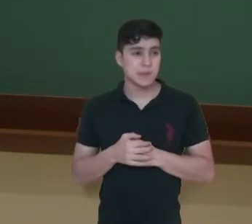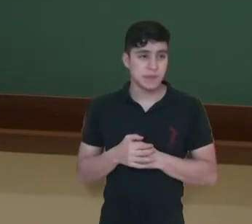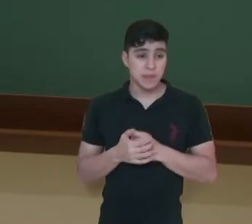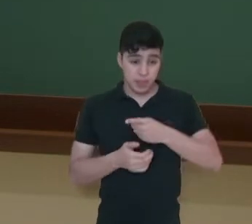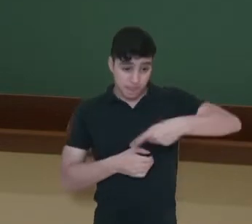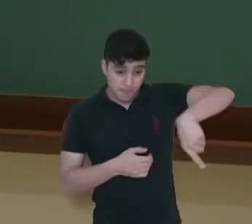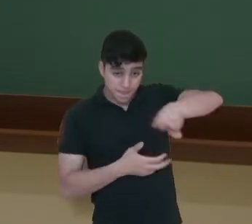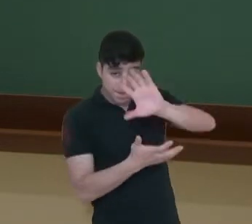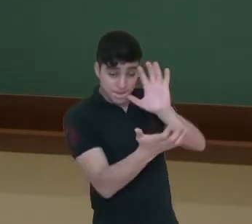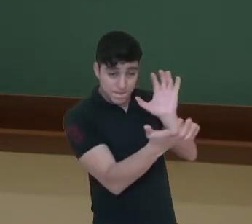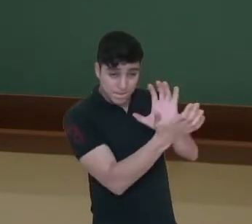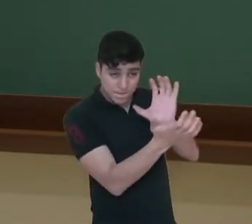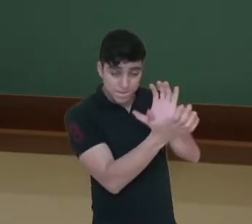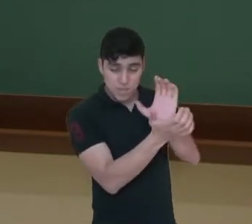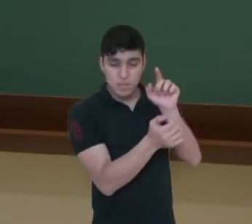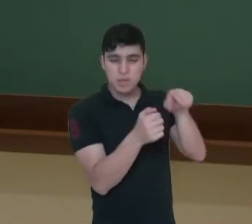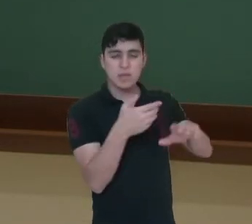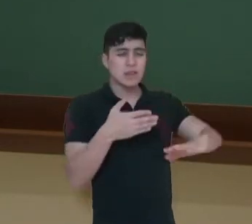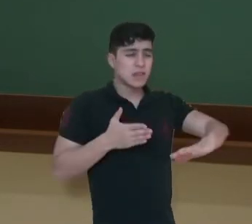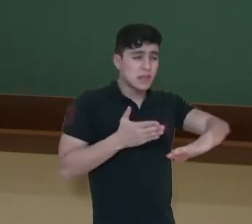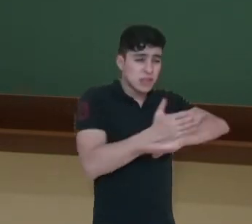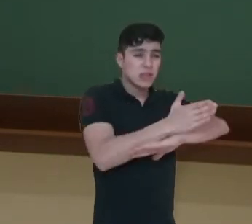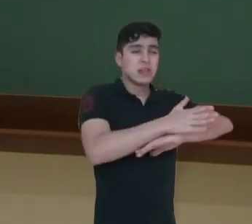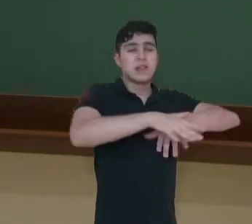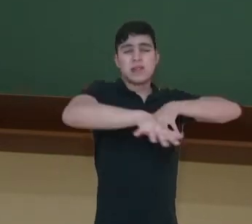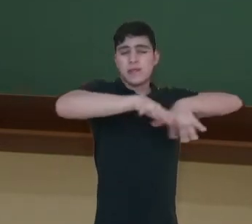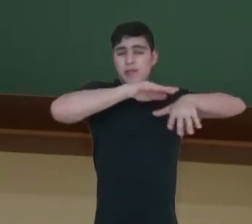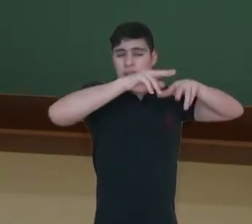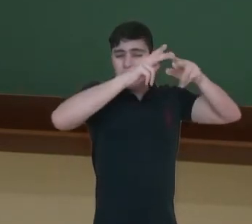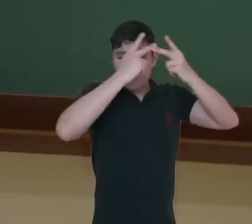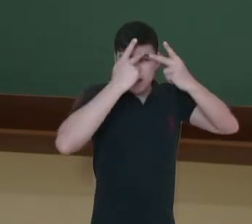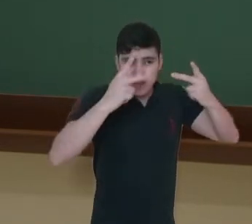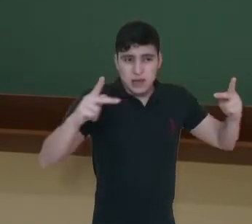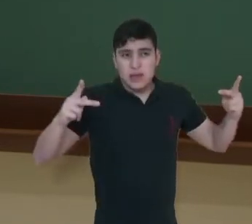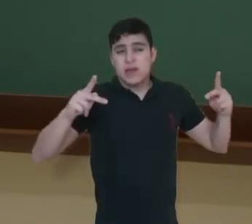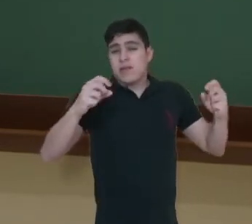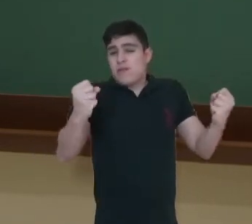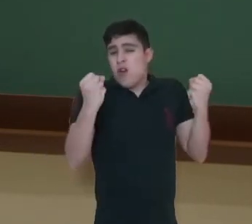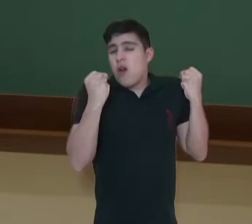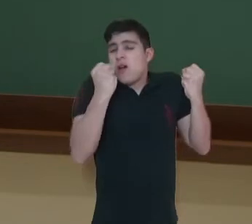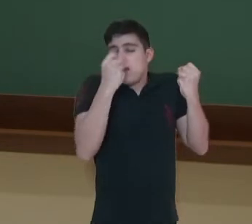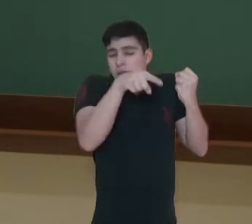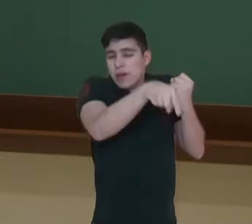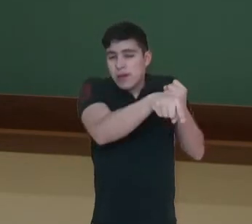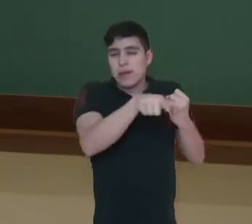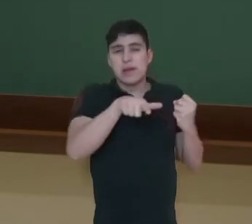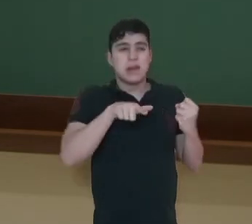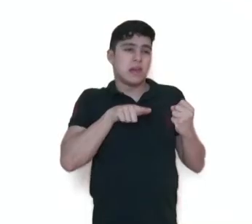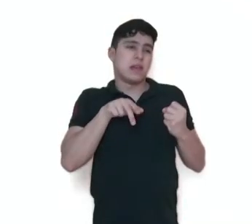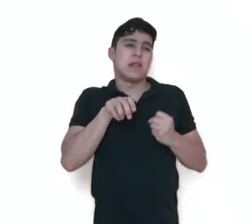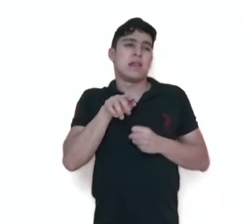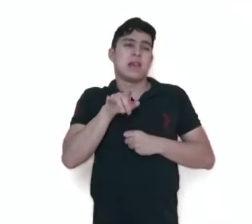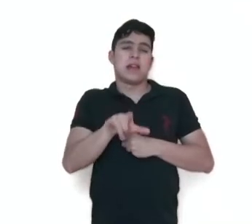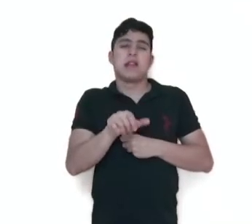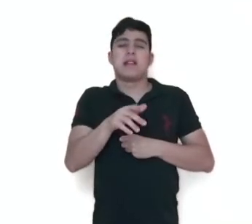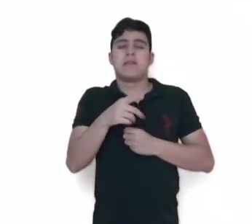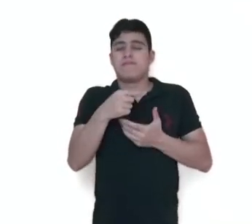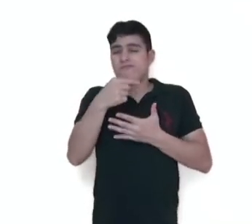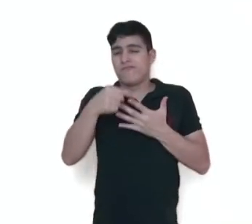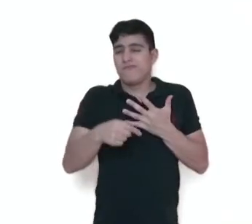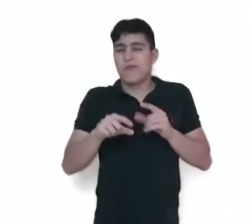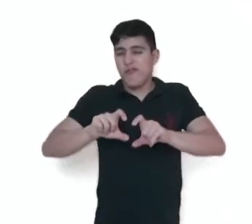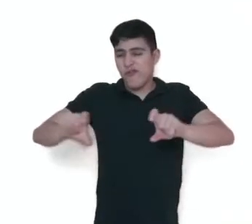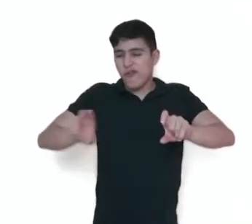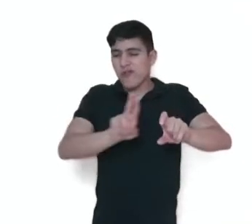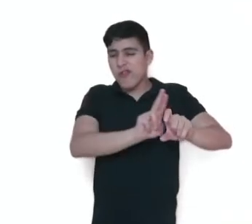que veio lá do RZO, a pessoa que participou do movimento RZO, vamos colocar como movimento que eles foram uma escola, nós temos Negreli, Sabotagem, Marrom, DBS,